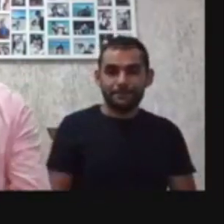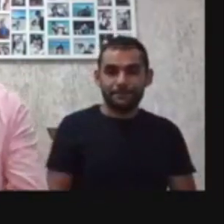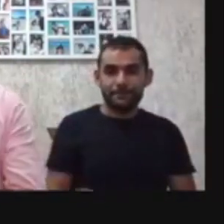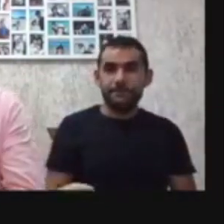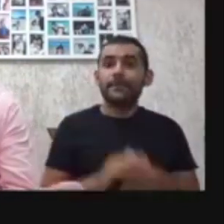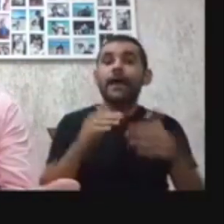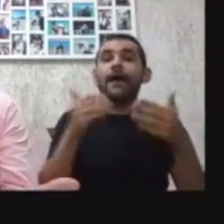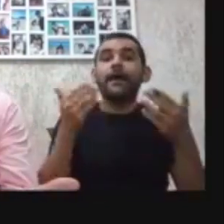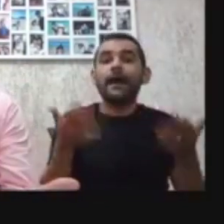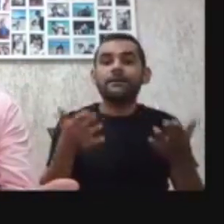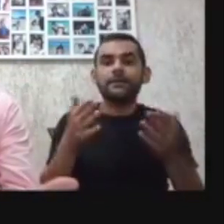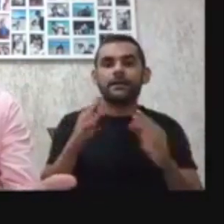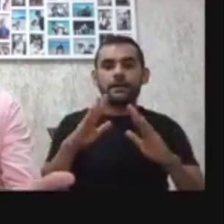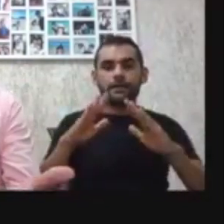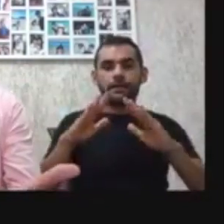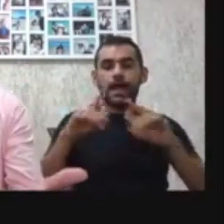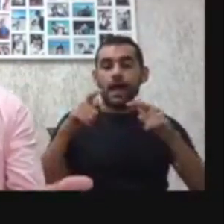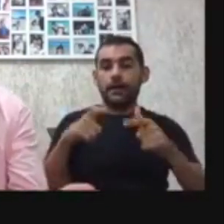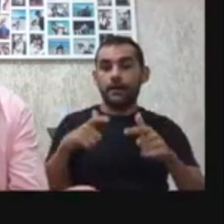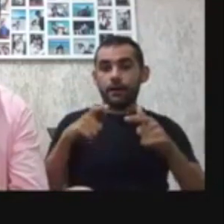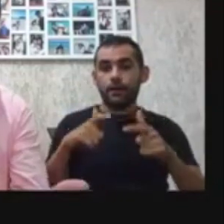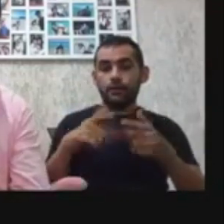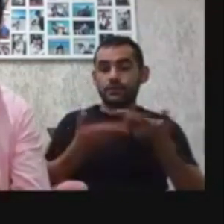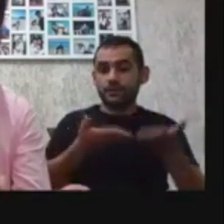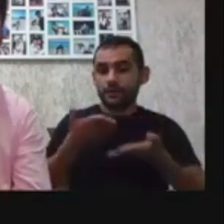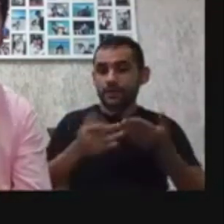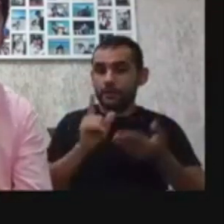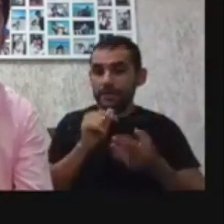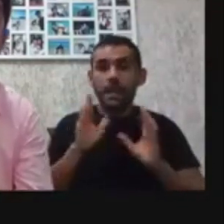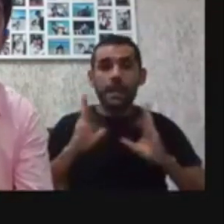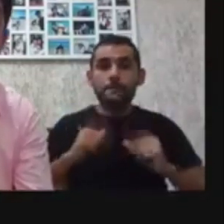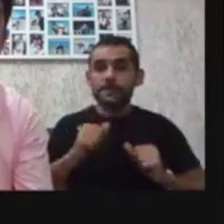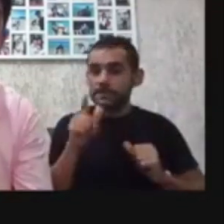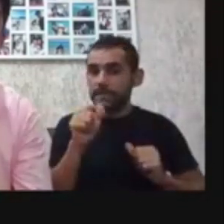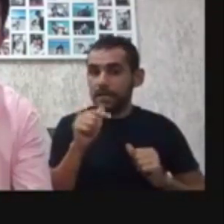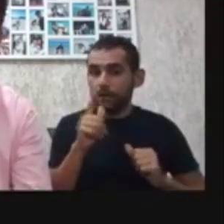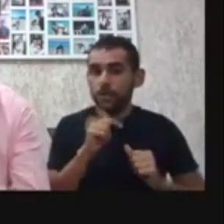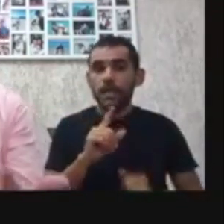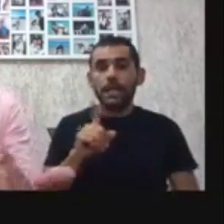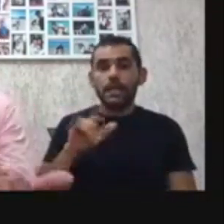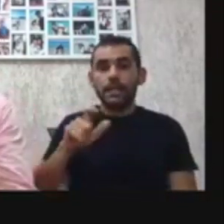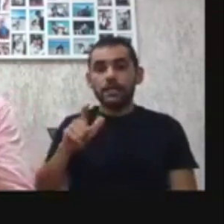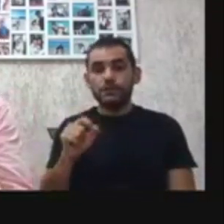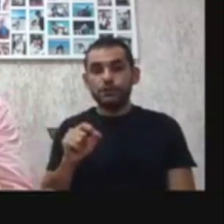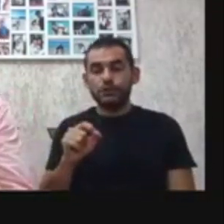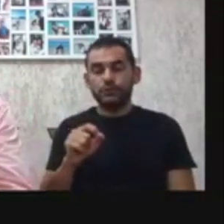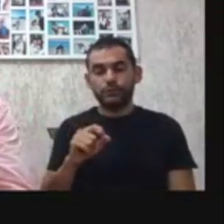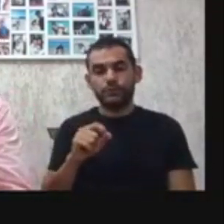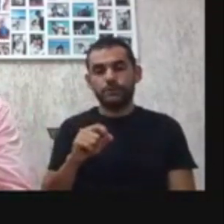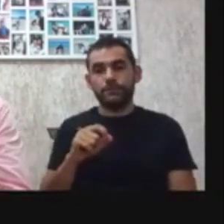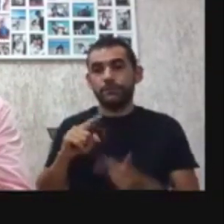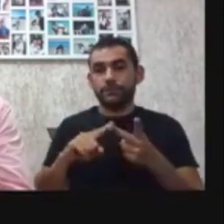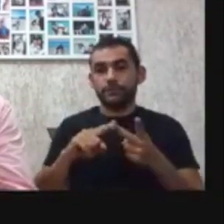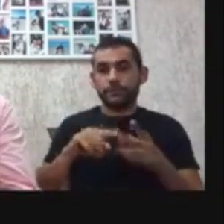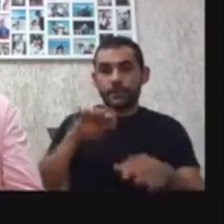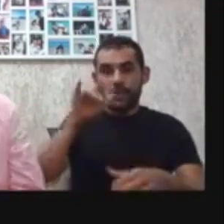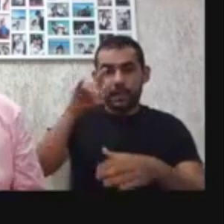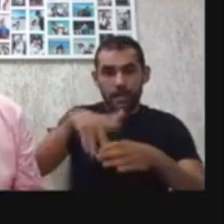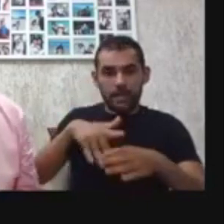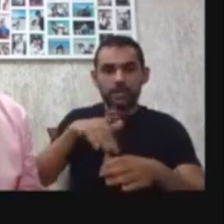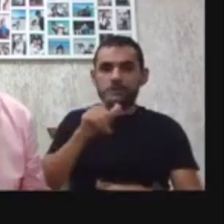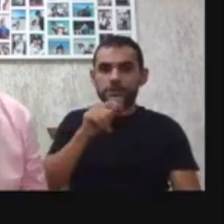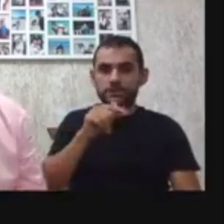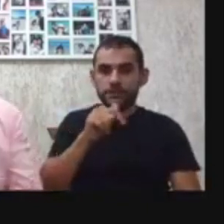Cadê as estações de tratamento? O nosso lixão que contamina as nossas nascentes, aterro sanitário que não tem.